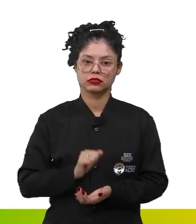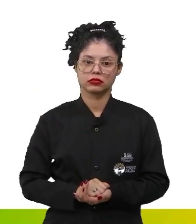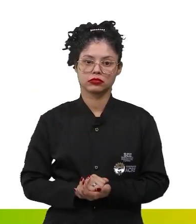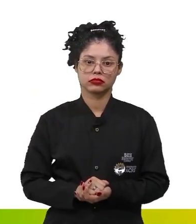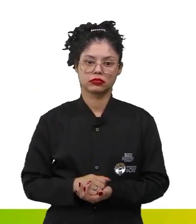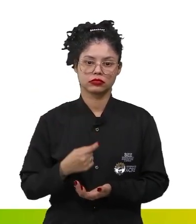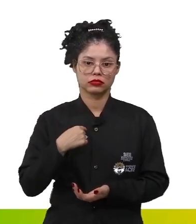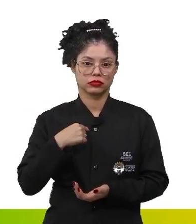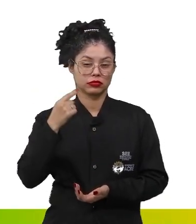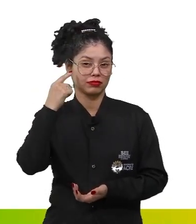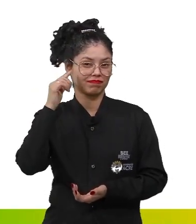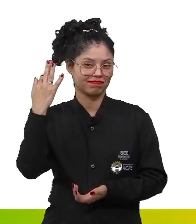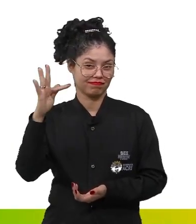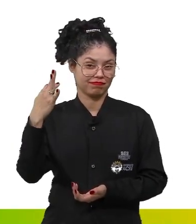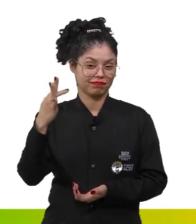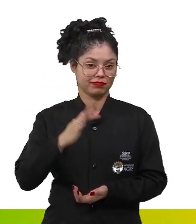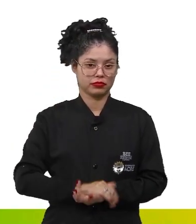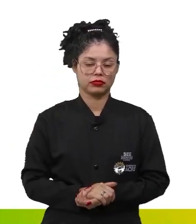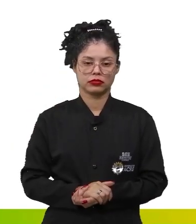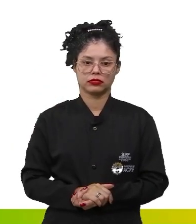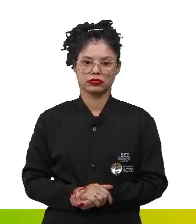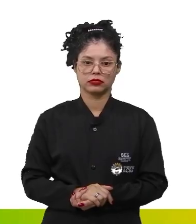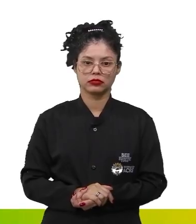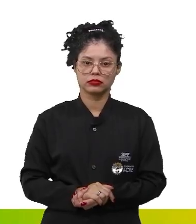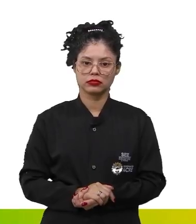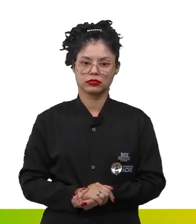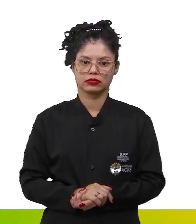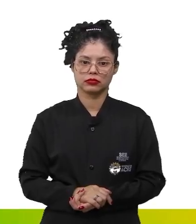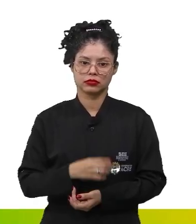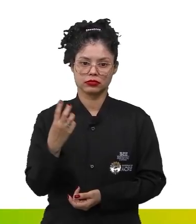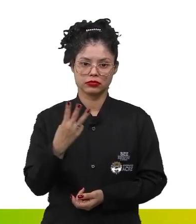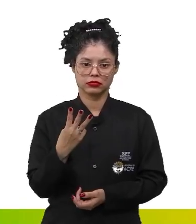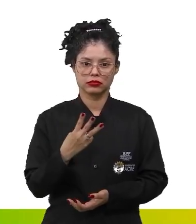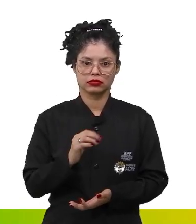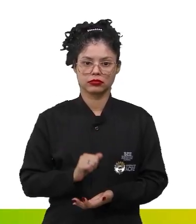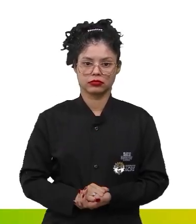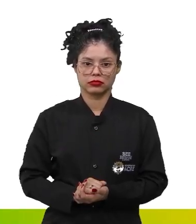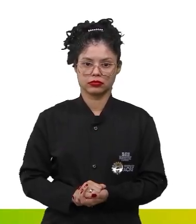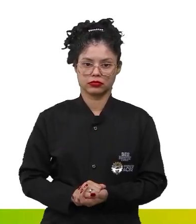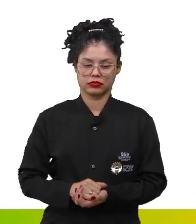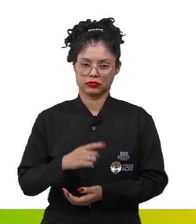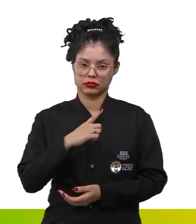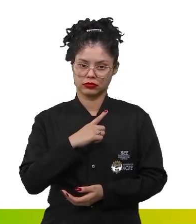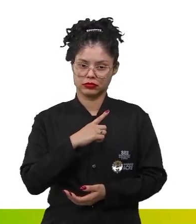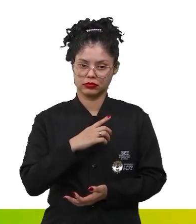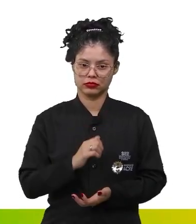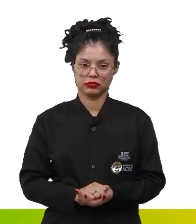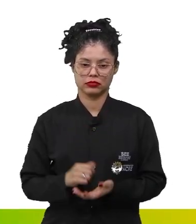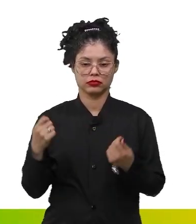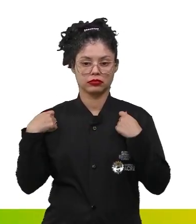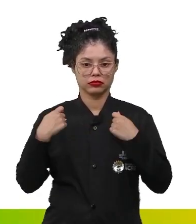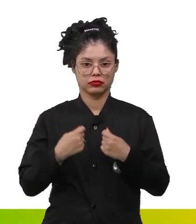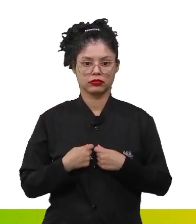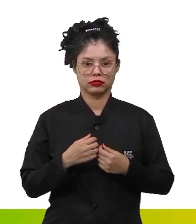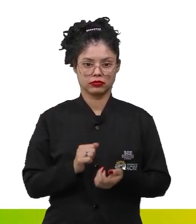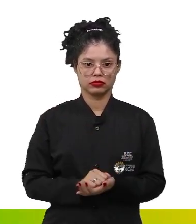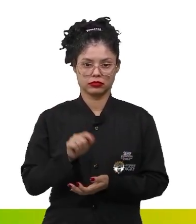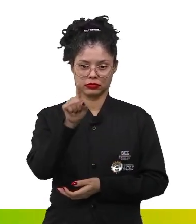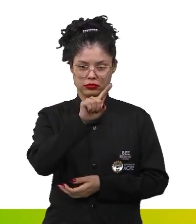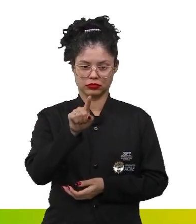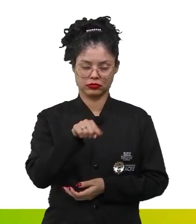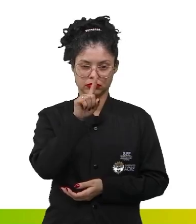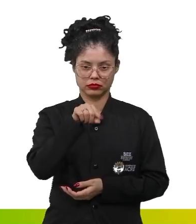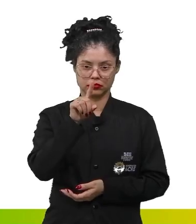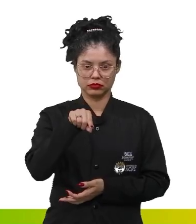seguinte: eu vejo dor de cabeça. E o terceiro, que tem aqui no seu paletó um emblema